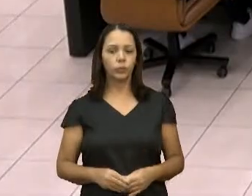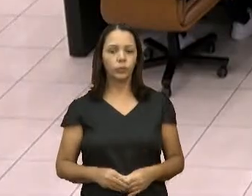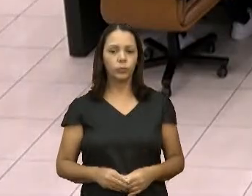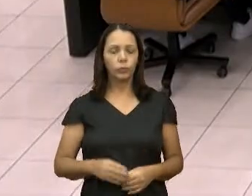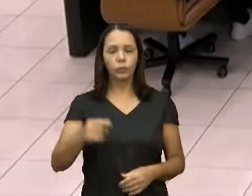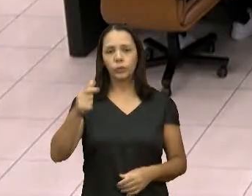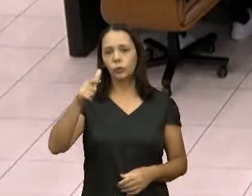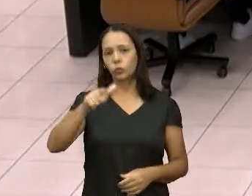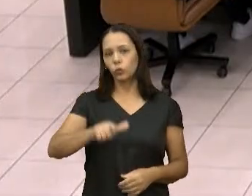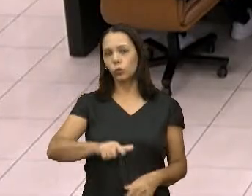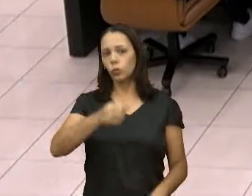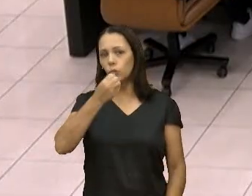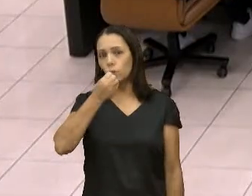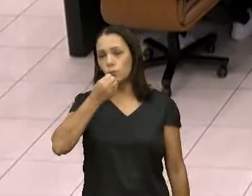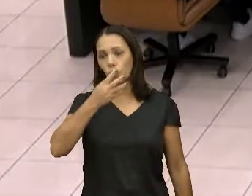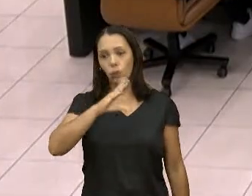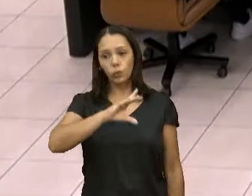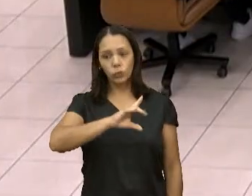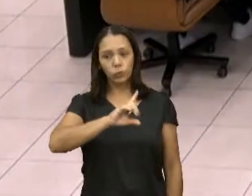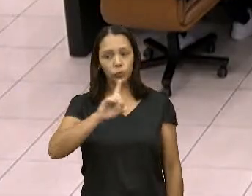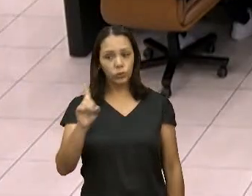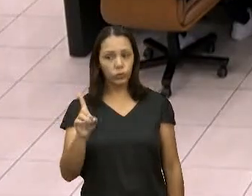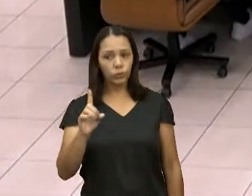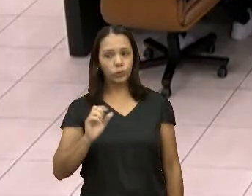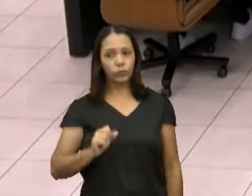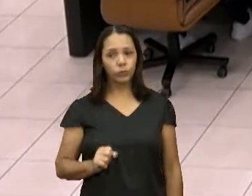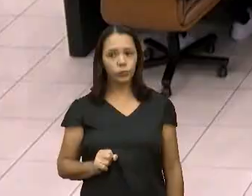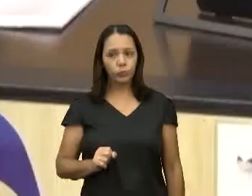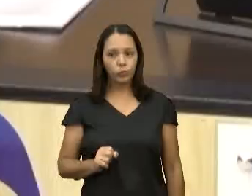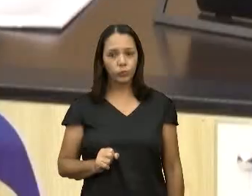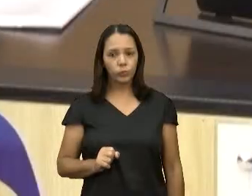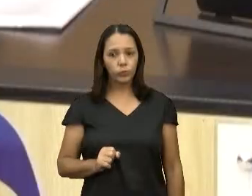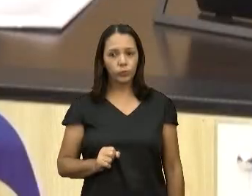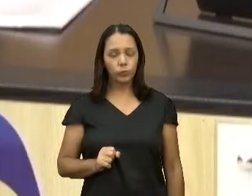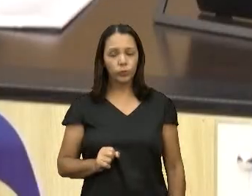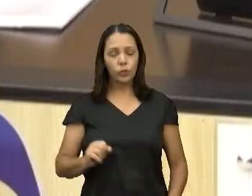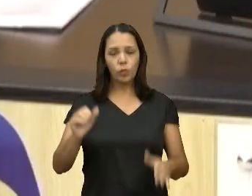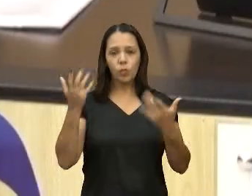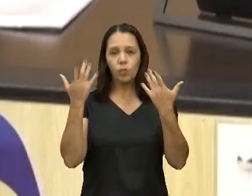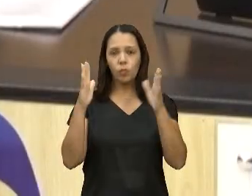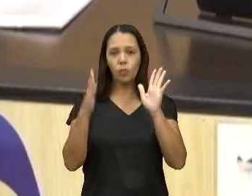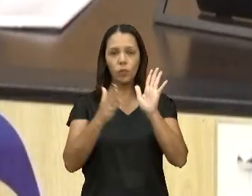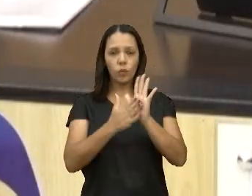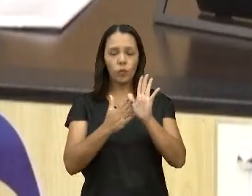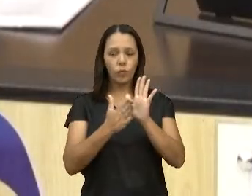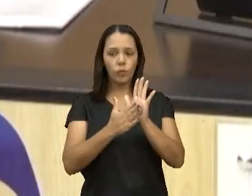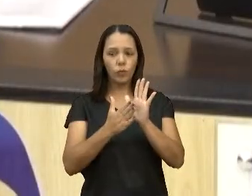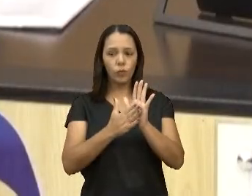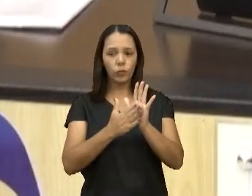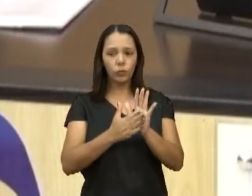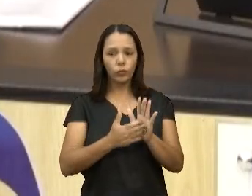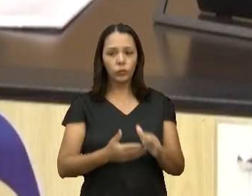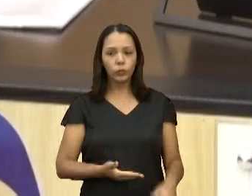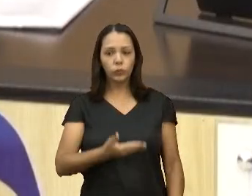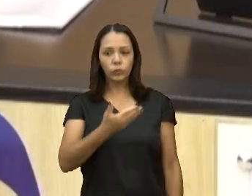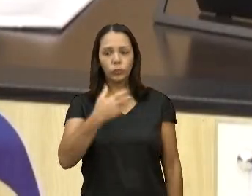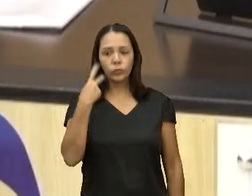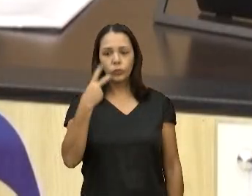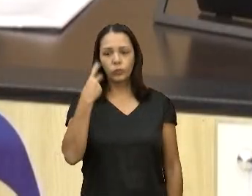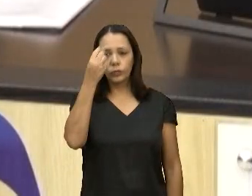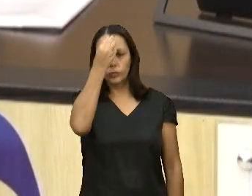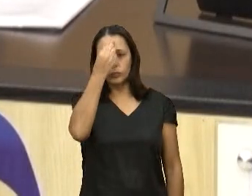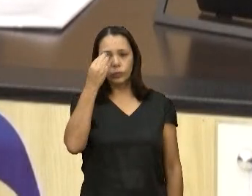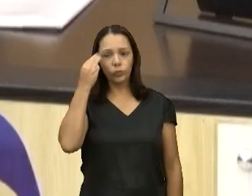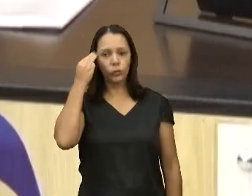Mais uma vez, bom dia a todos. Quero começar aqui dando os parabéns à nobre vereadora